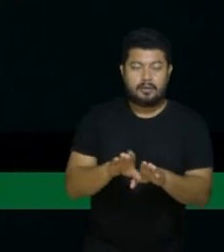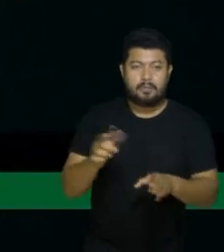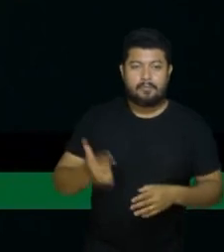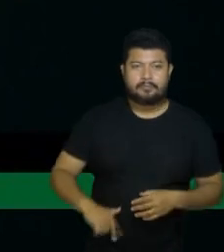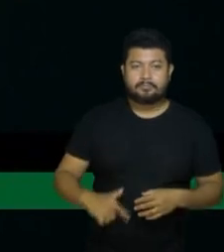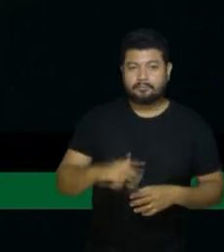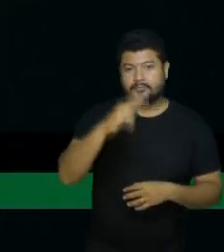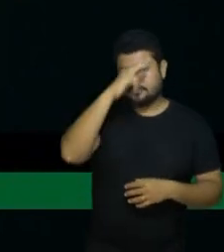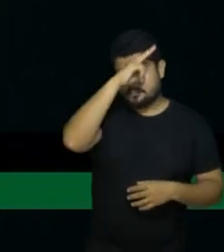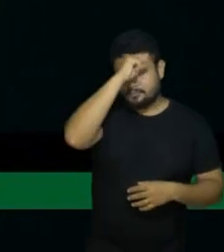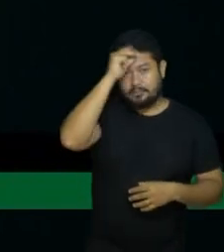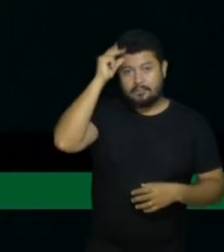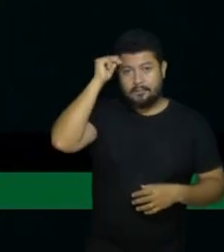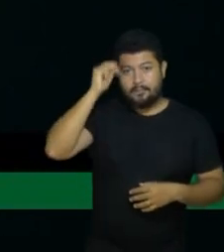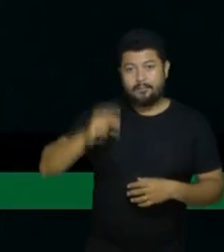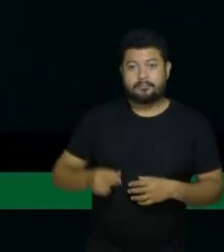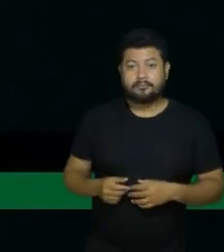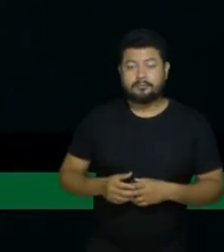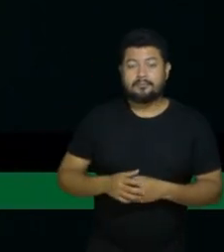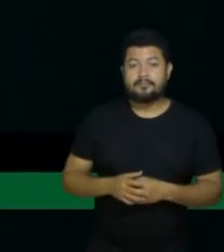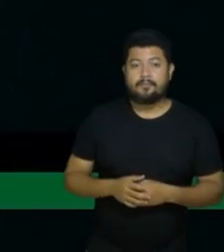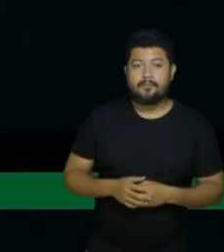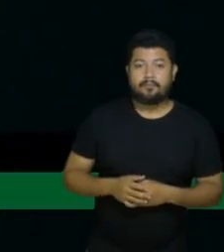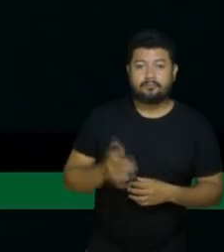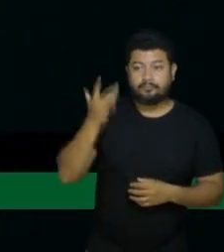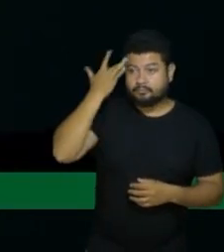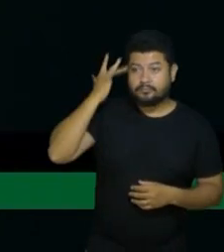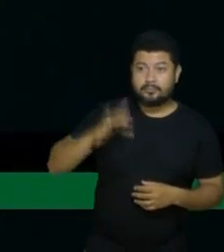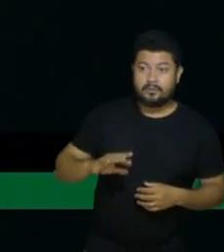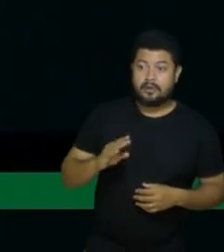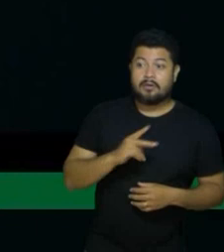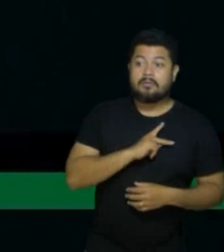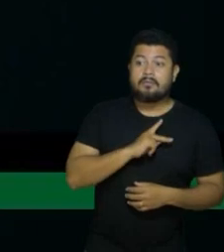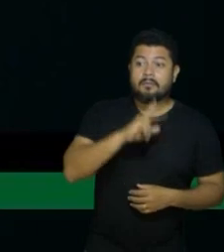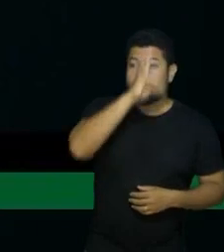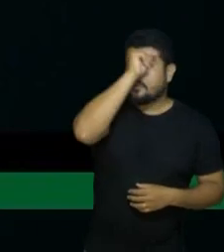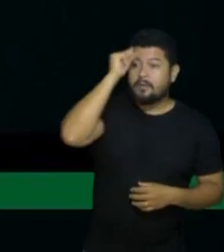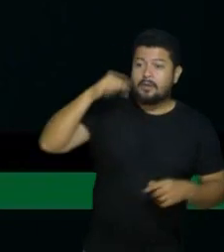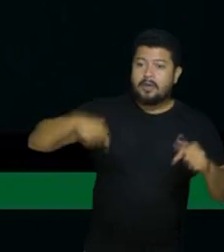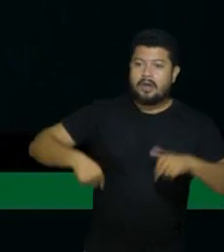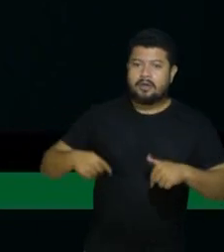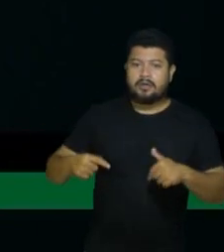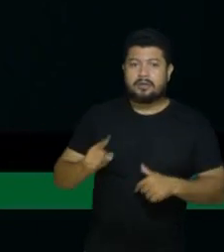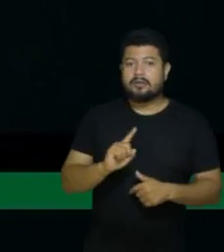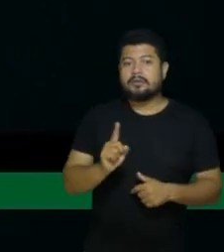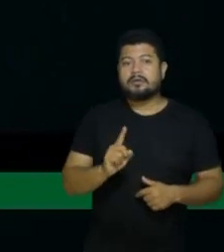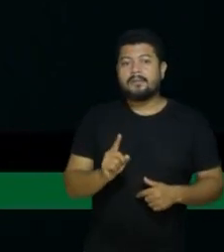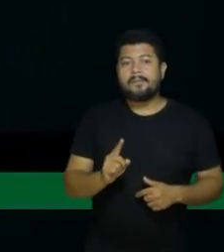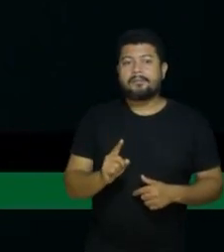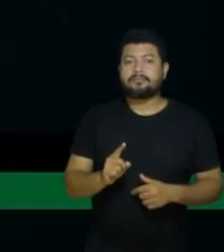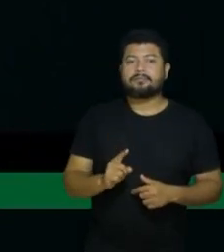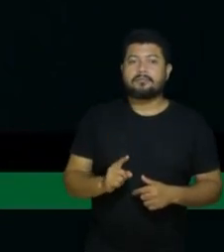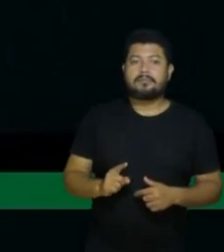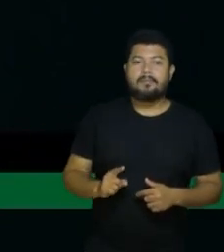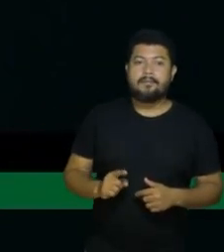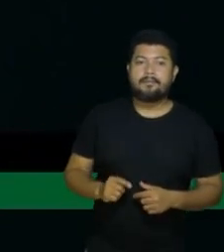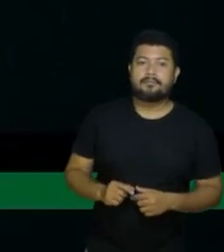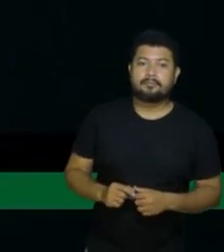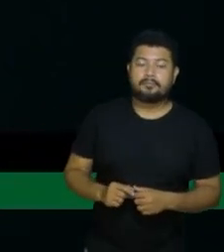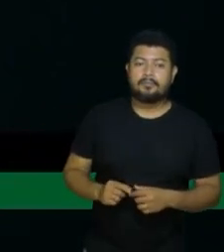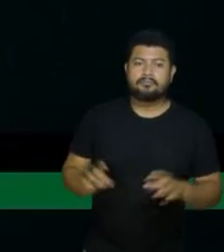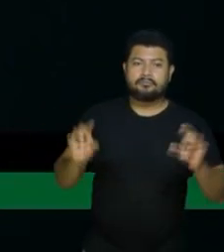Regina eu não sei se o prefeito Blumenau está aqui o presidente da Câmara enfim e em